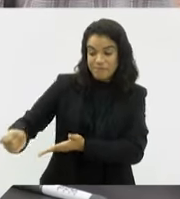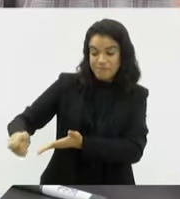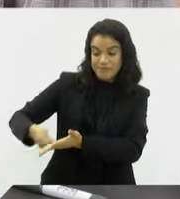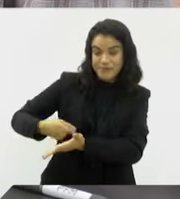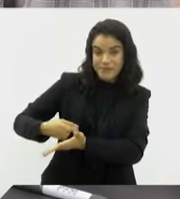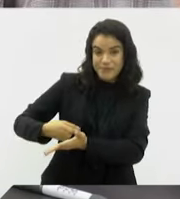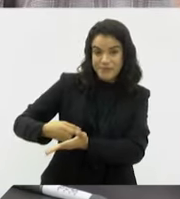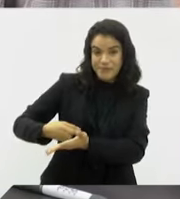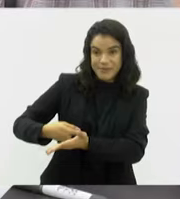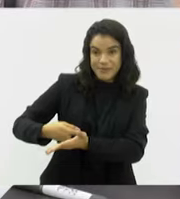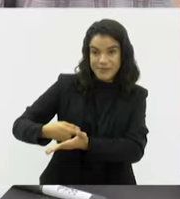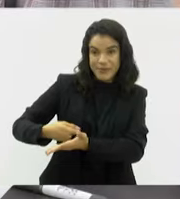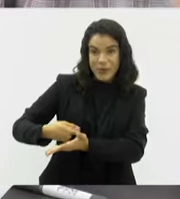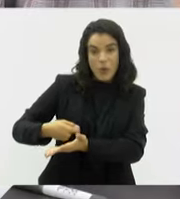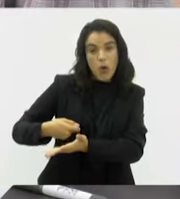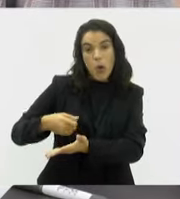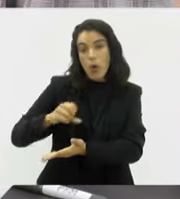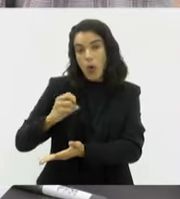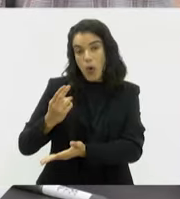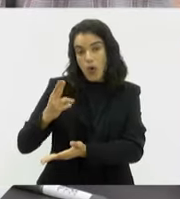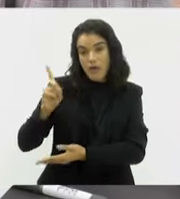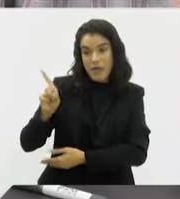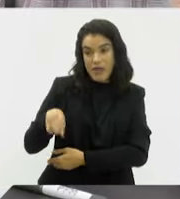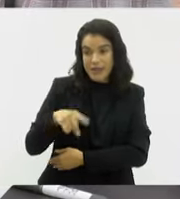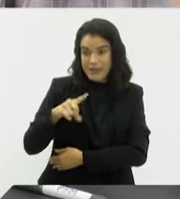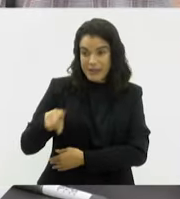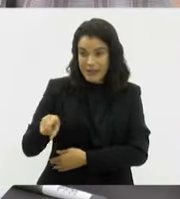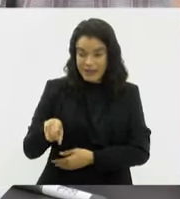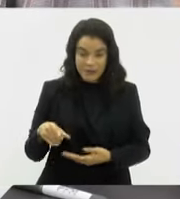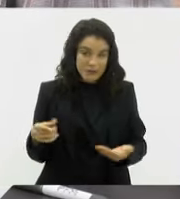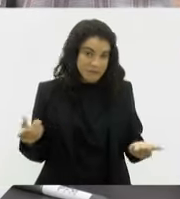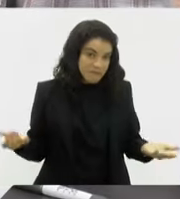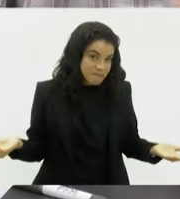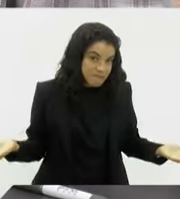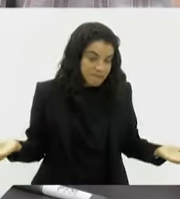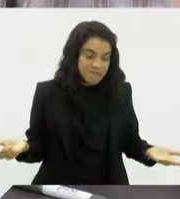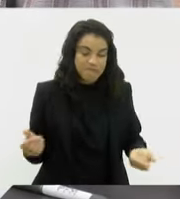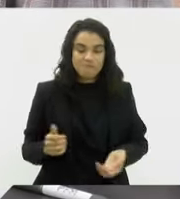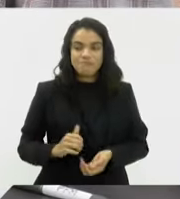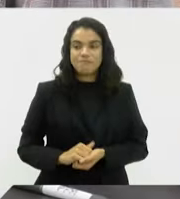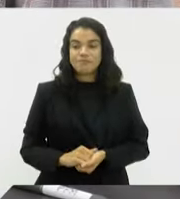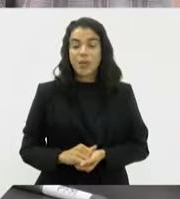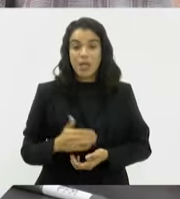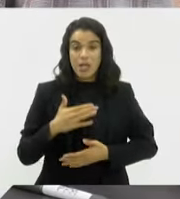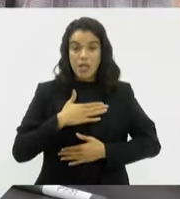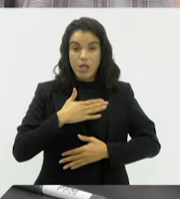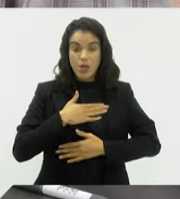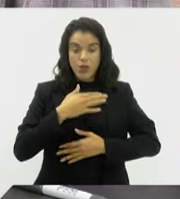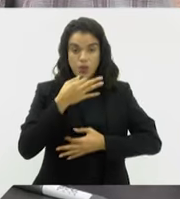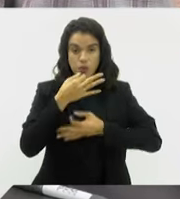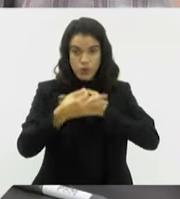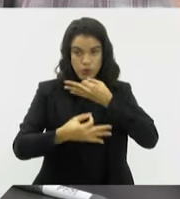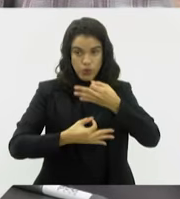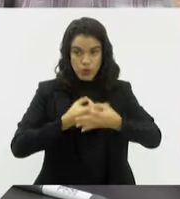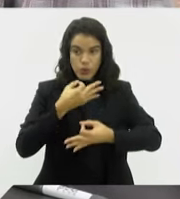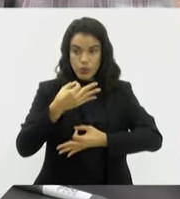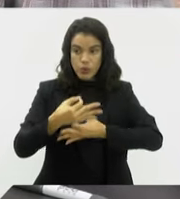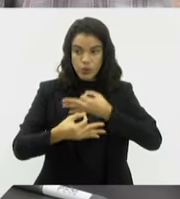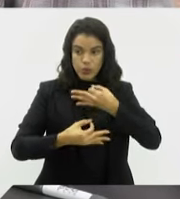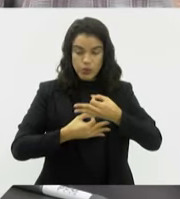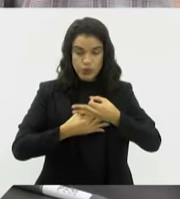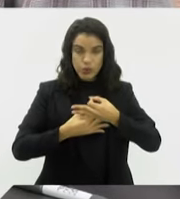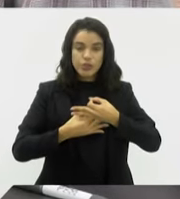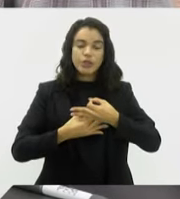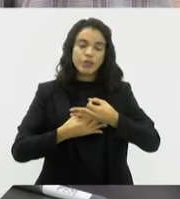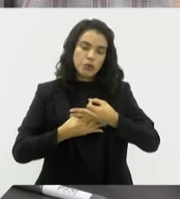será sancionado ou vetado parcialmente. O que eu sugiro, também concordando com o Luiz